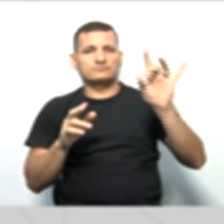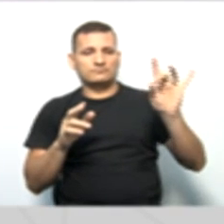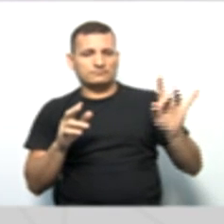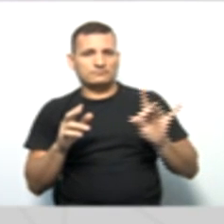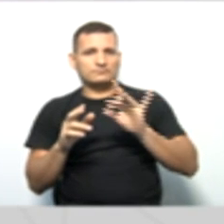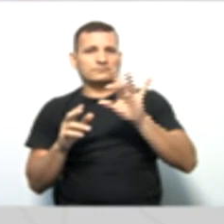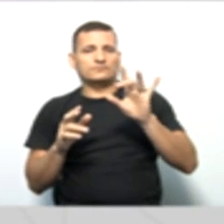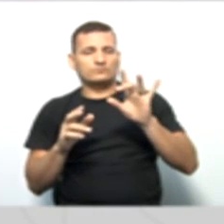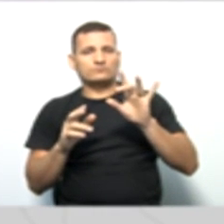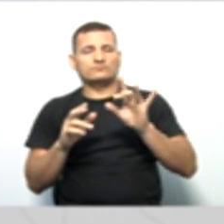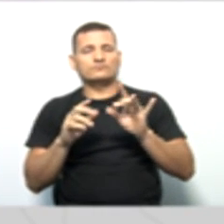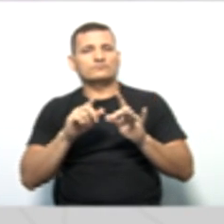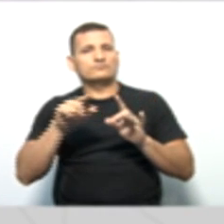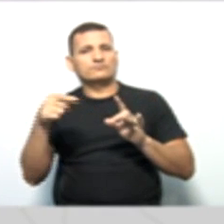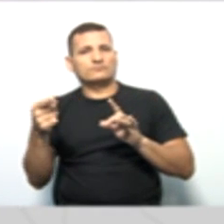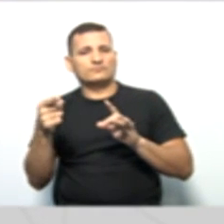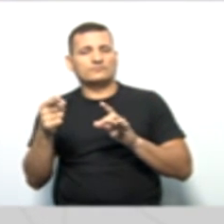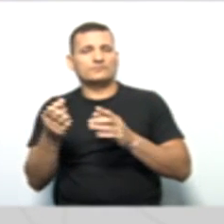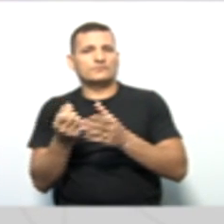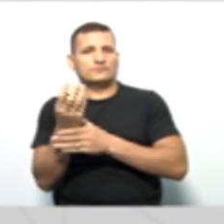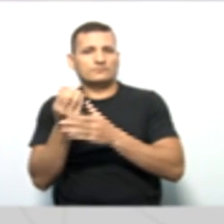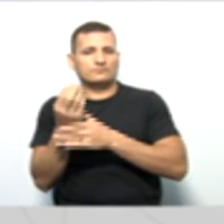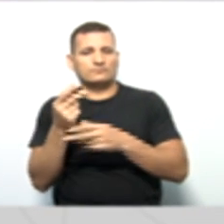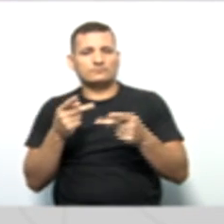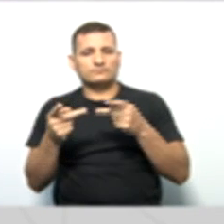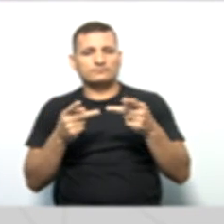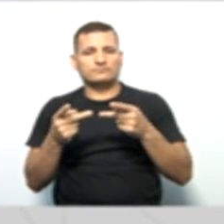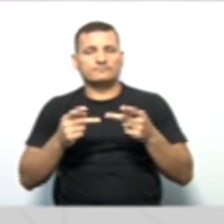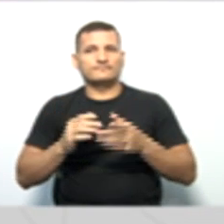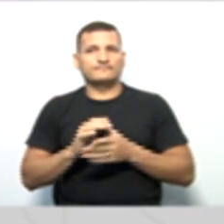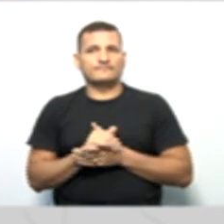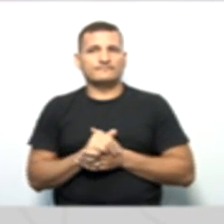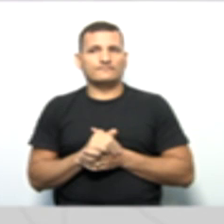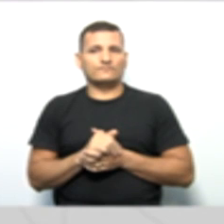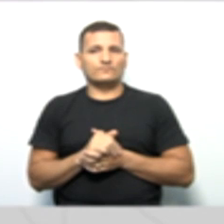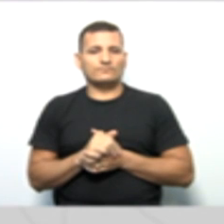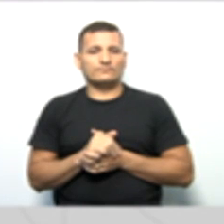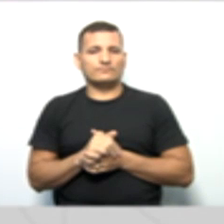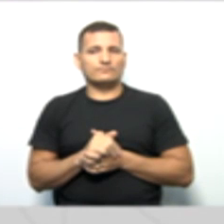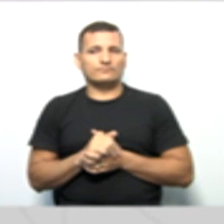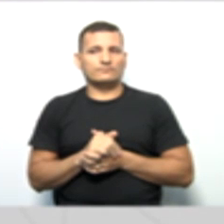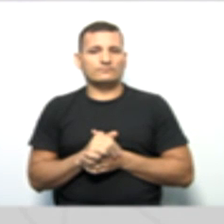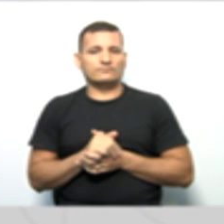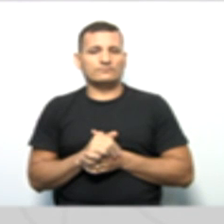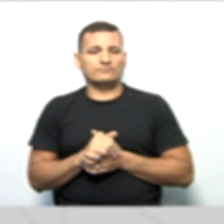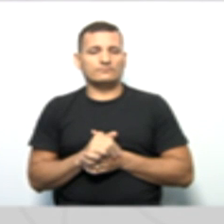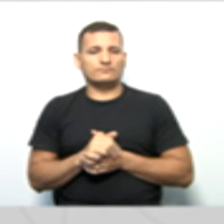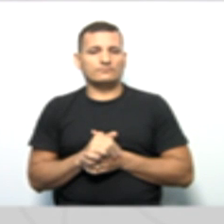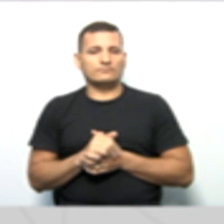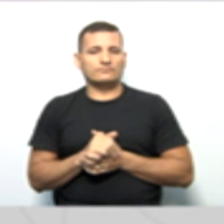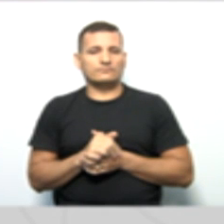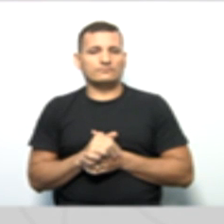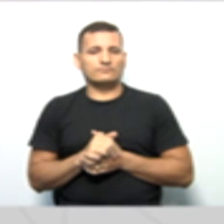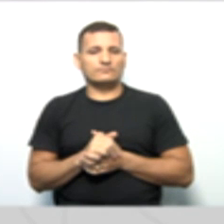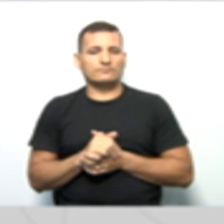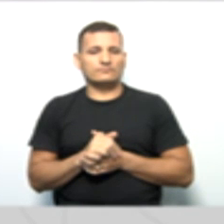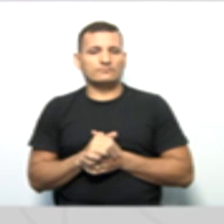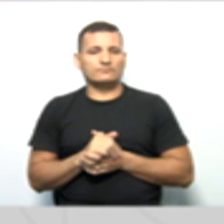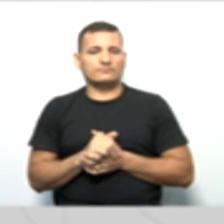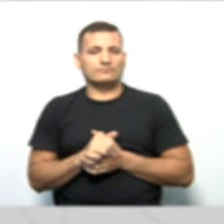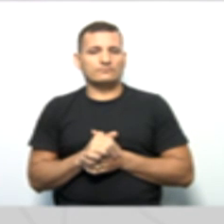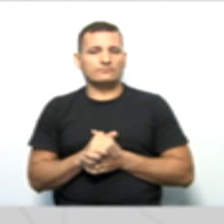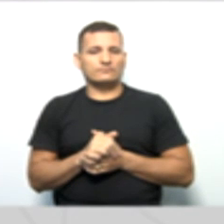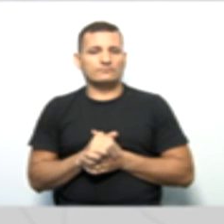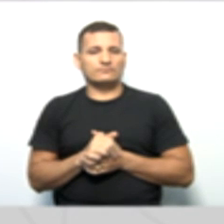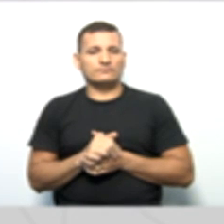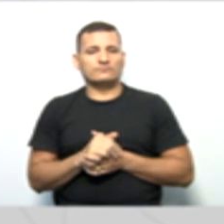para criar os meus projetos. E aí, por fim, gente, para finalizar aqui, a gente tem aqui